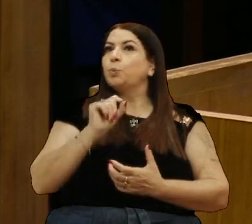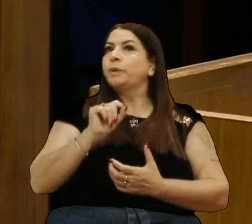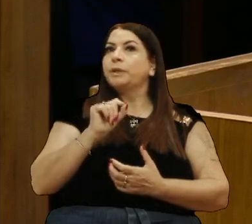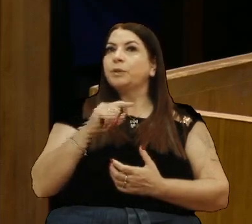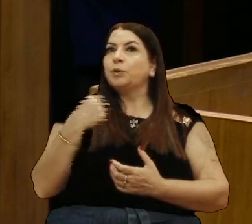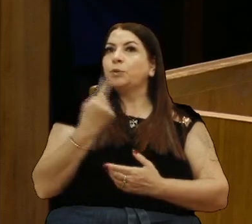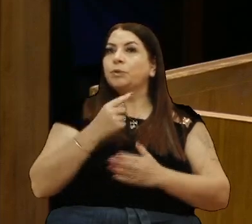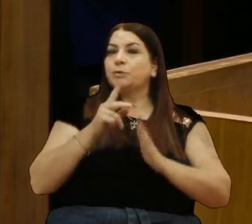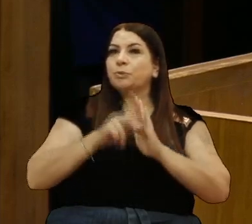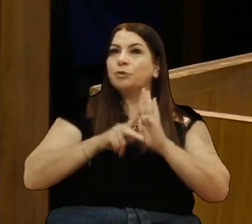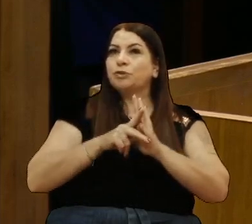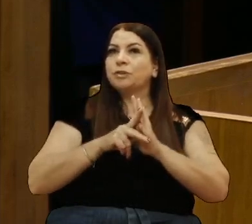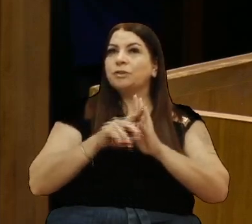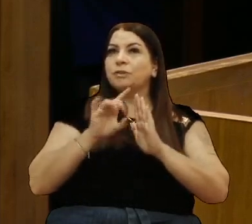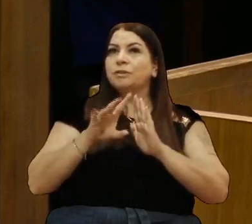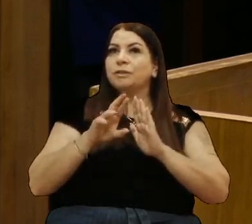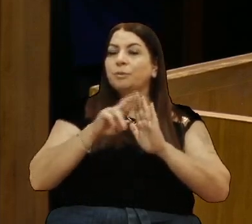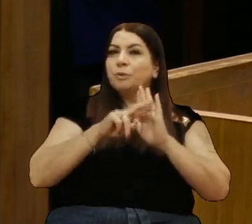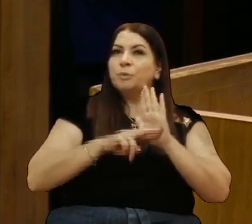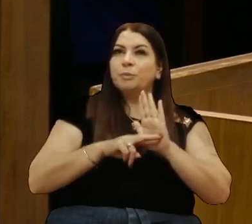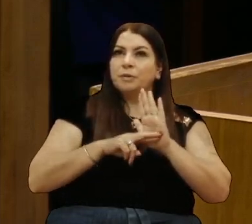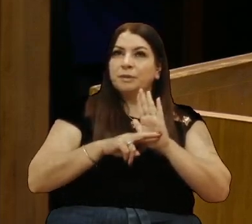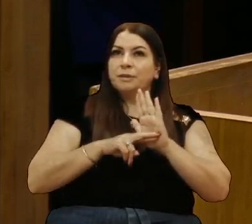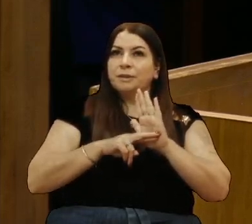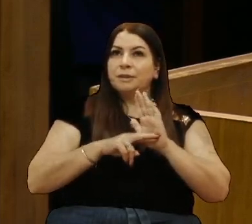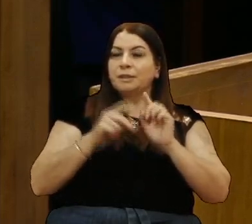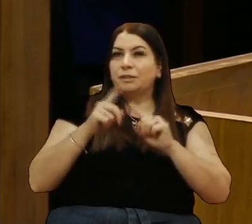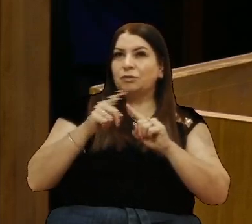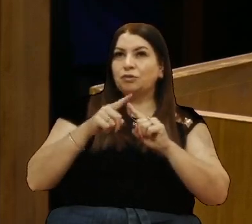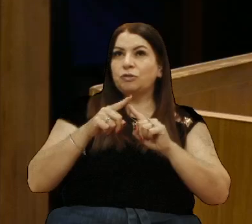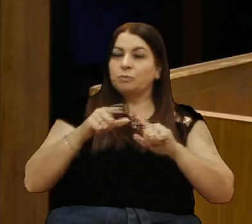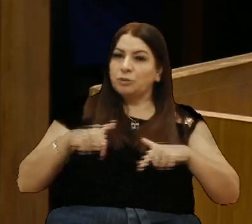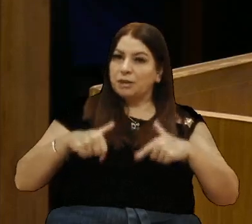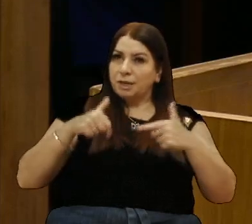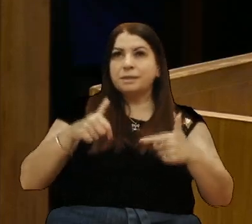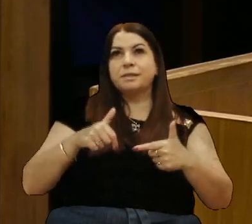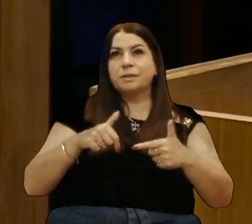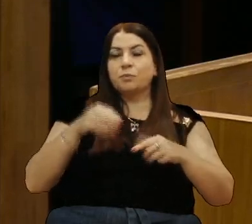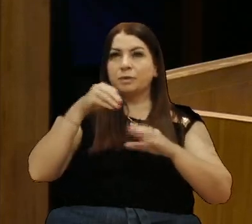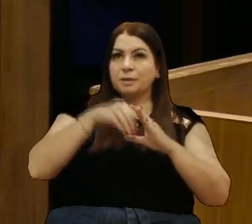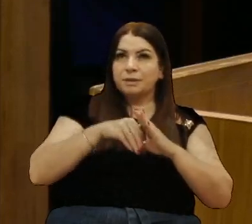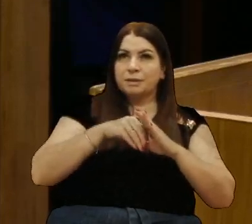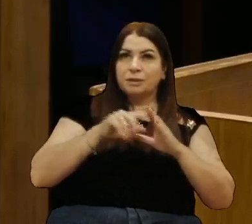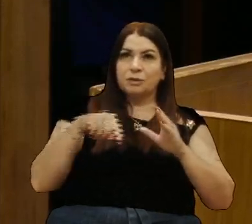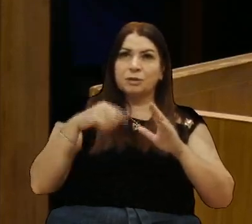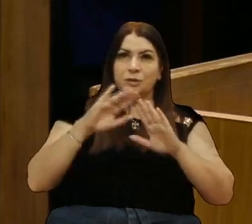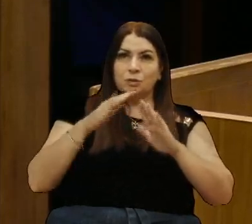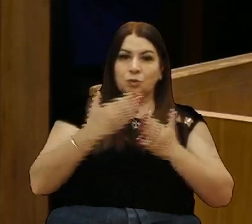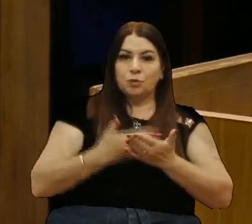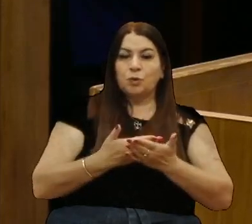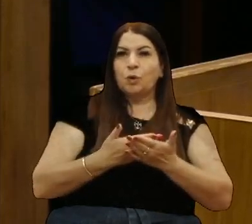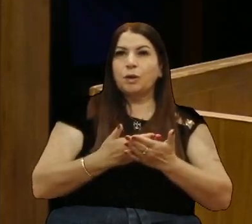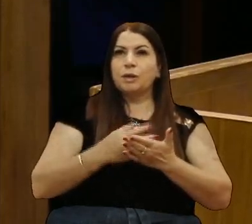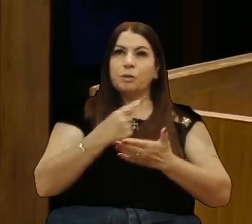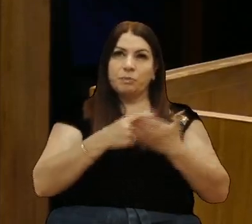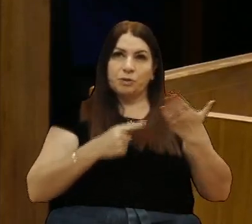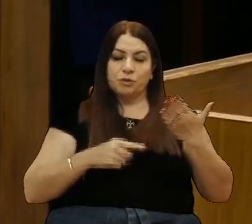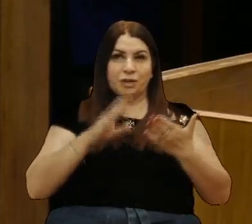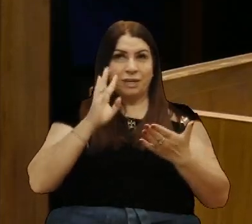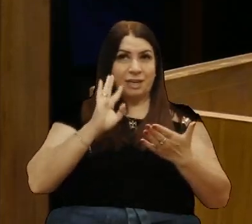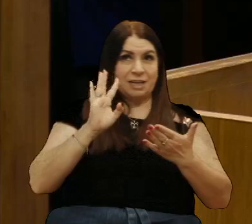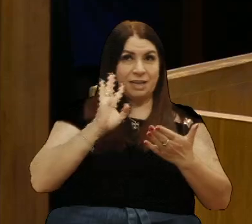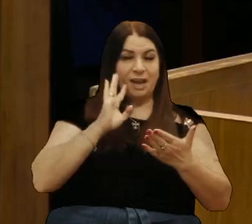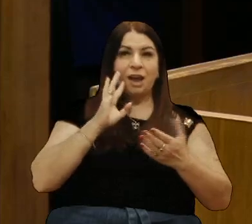nosso projeto? É somente para regulamentar esse tipo de ação, né, dentro das nossas escolas. É uma cartilha muito legal,